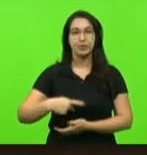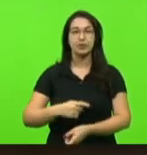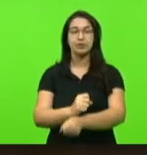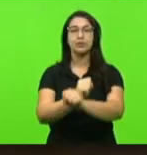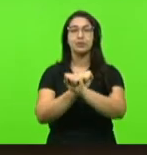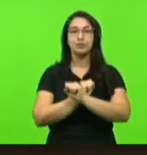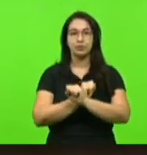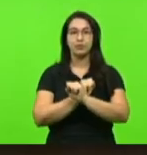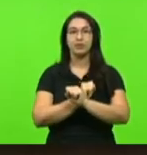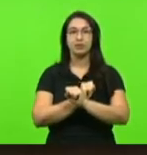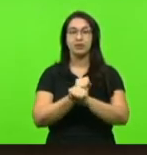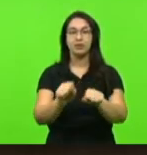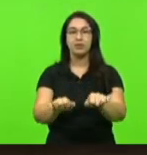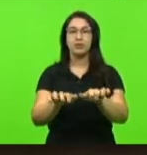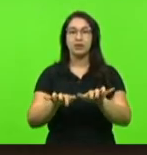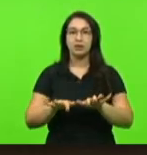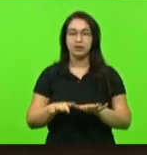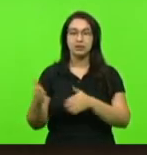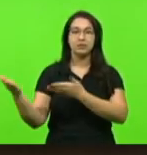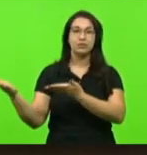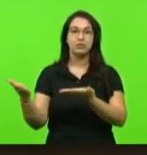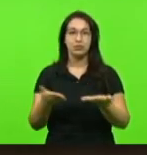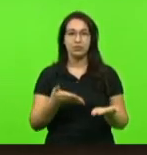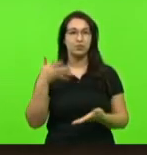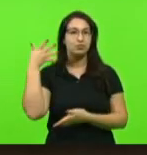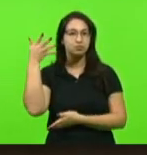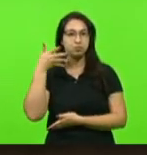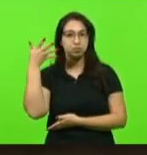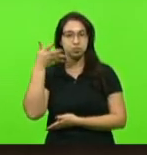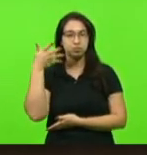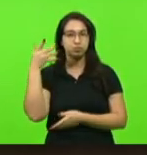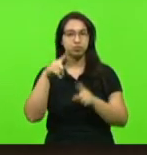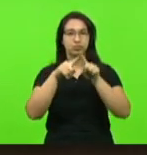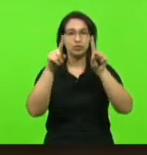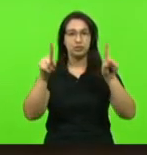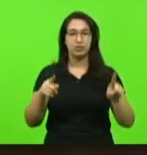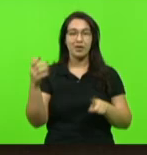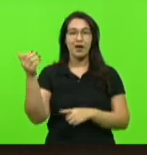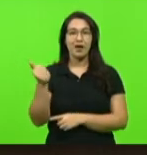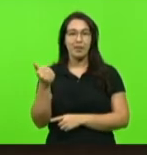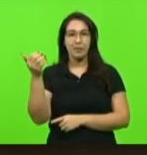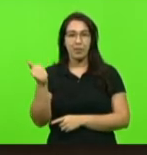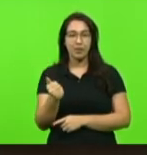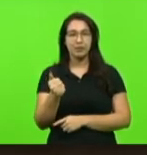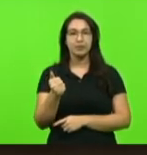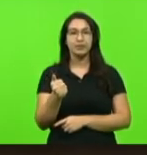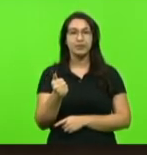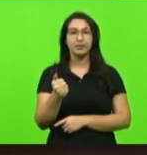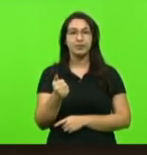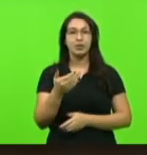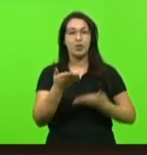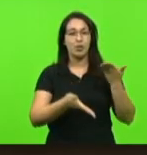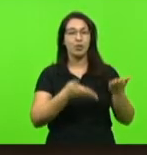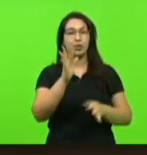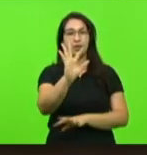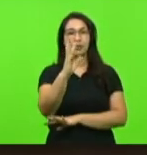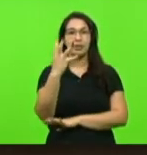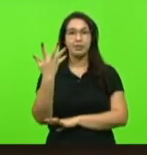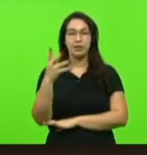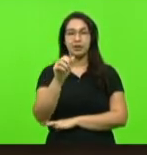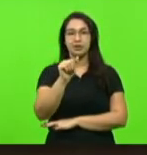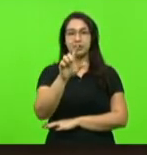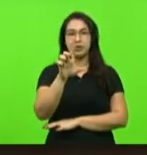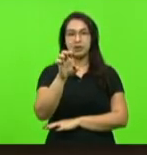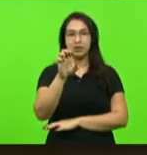ascensão e convidou para fazer uso da palavra o servidor aposentado e ambientalista, o senhor Alessio dos